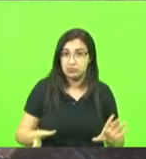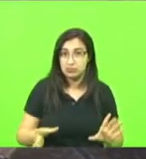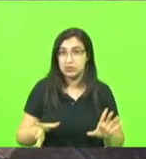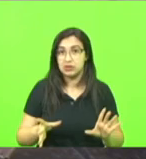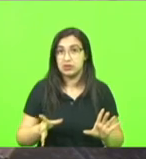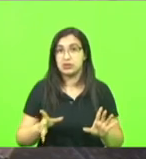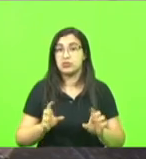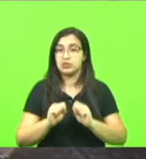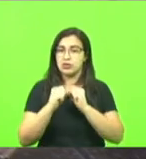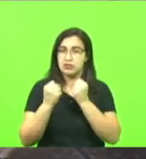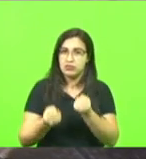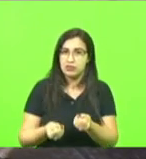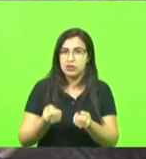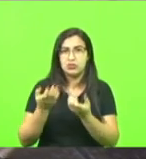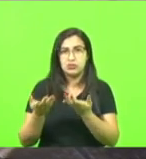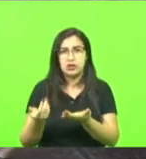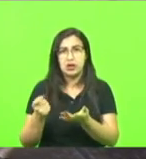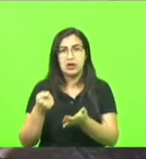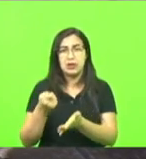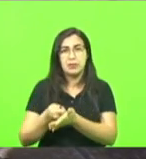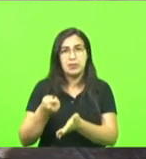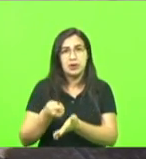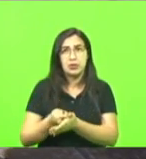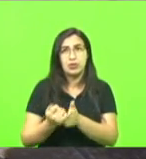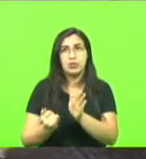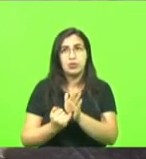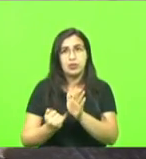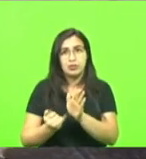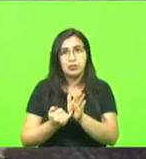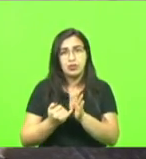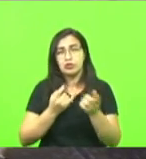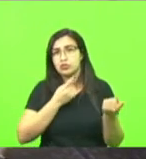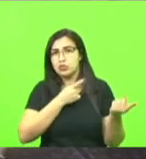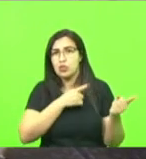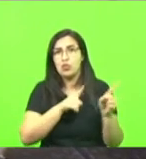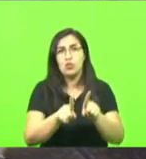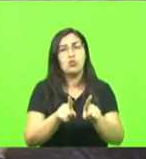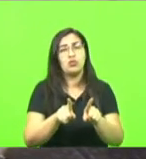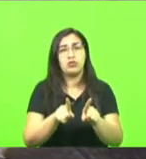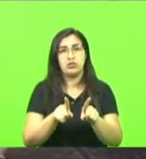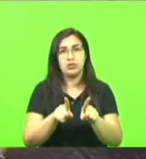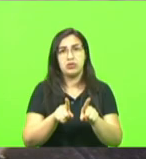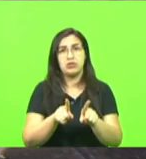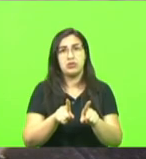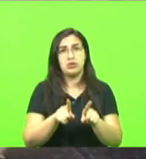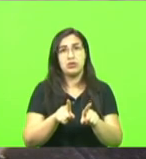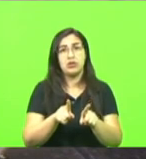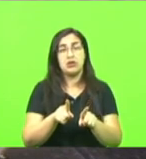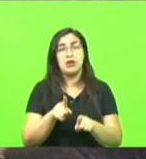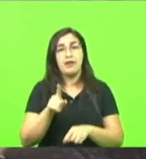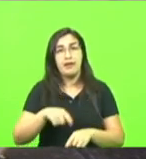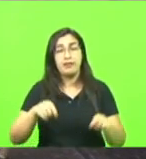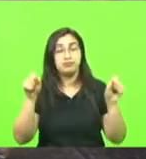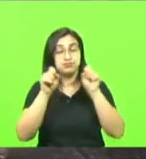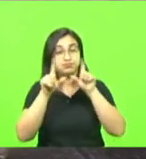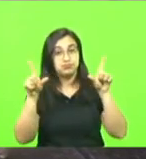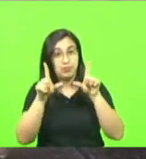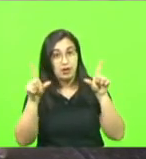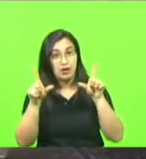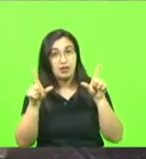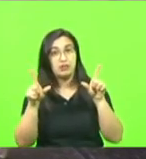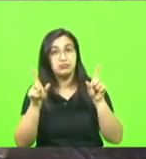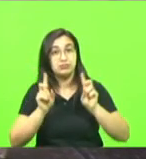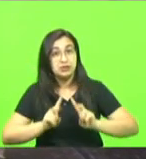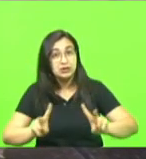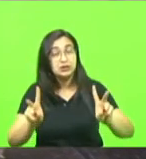pagador de impostos e como oposição a quem quer colocar a mão no bolso do catarinense, é sempre alertá-los para isso. É sempre